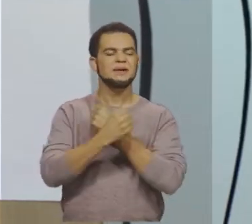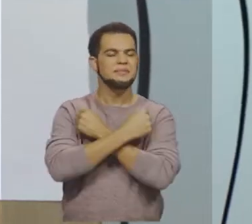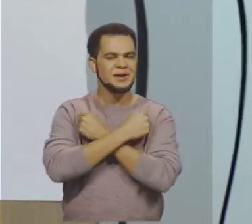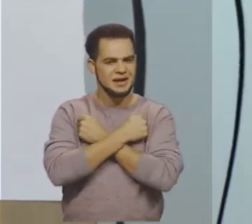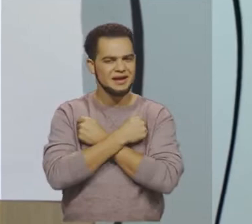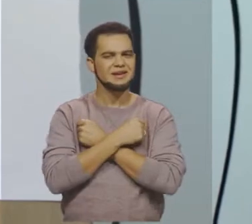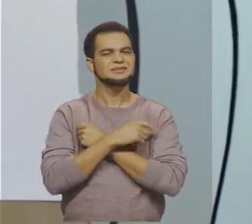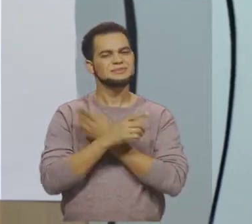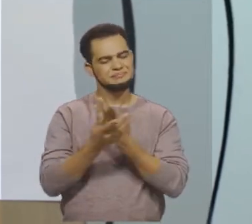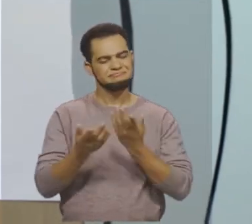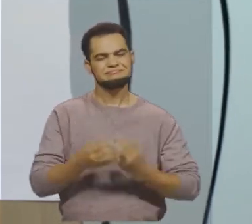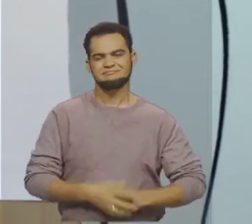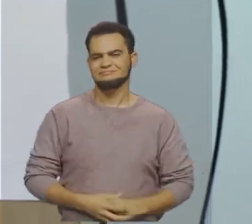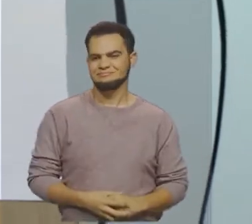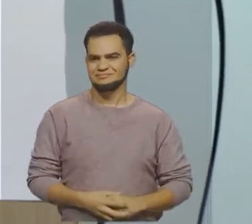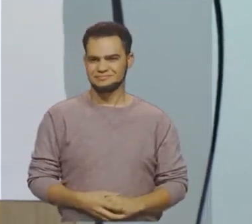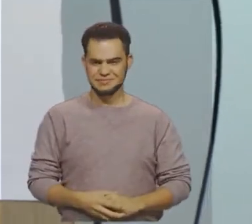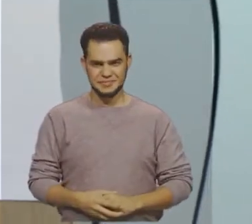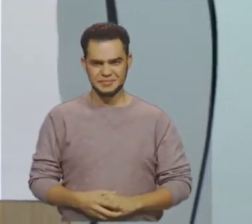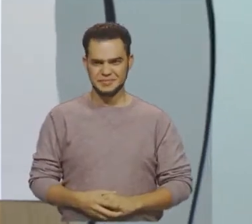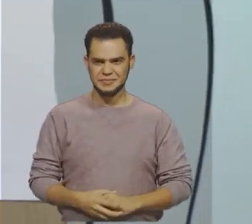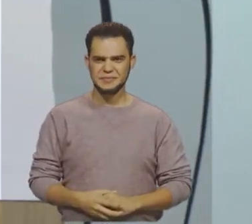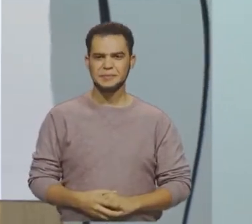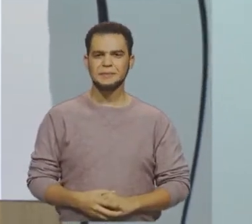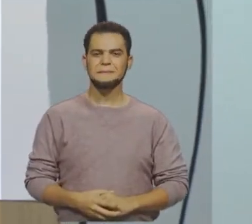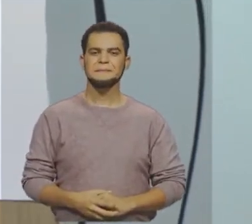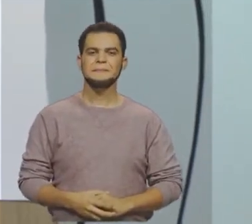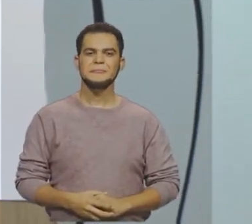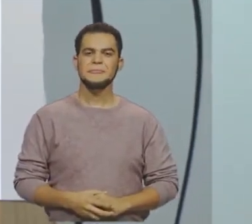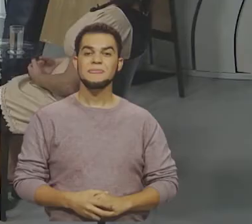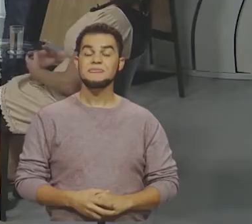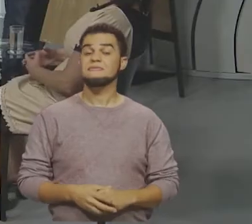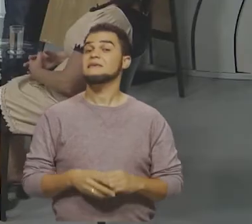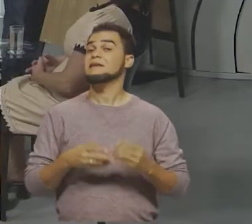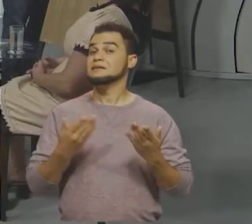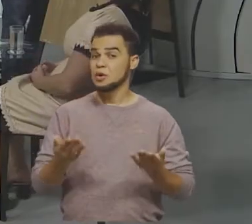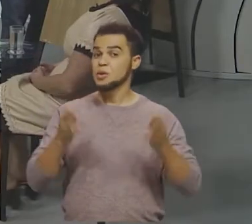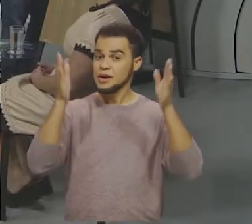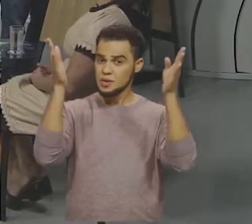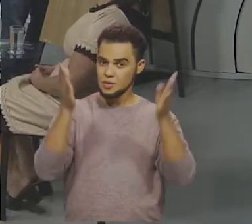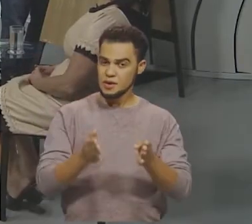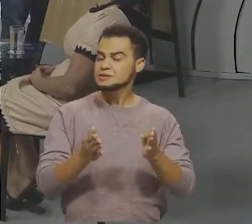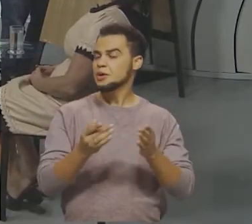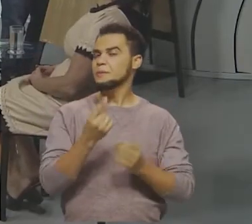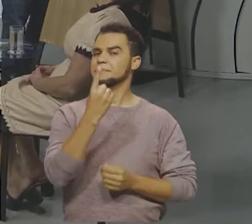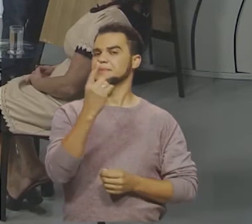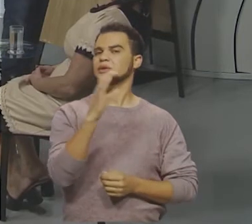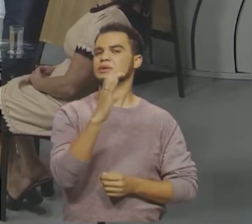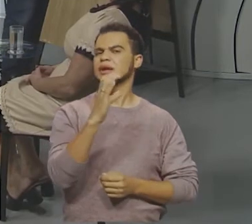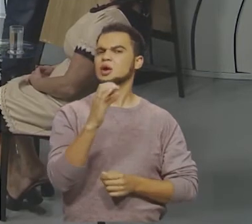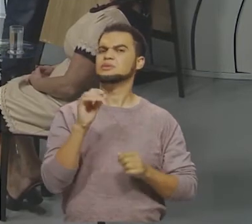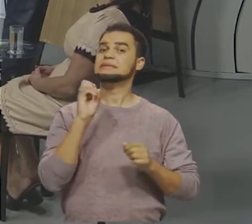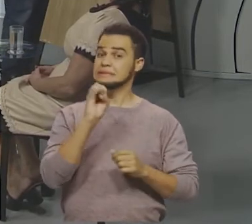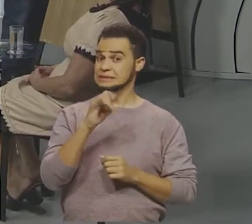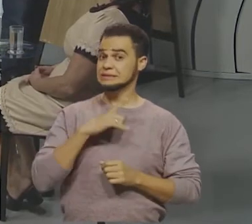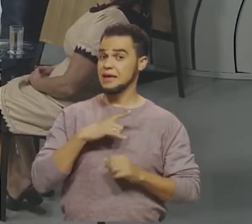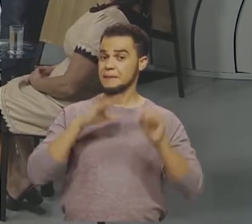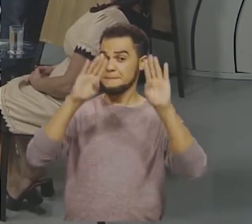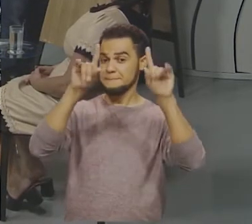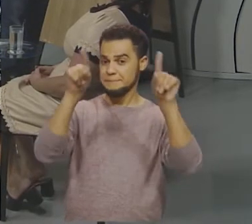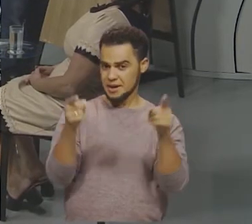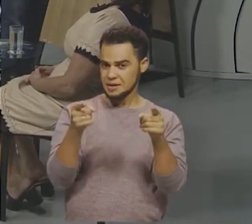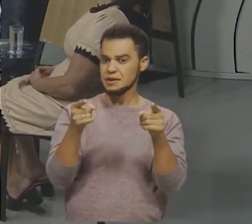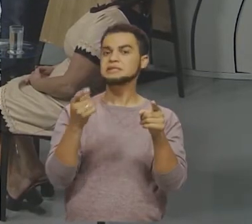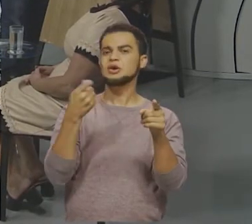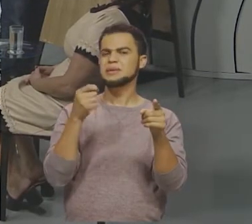tá? Vamos lá, o que ele falou mesmo, Tiago? Na equação do primeiro grau, questões com parênteses têm que